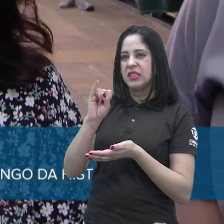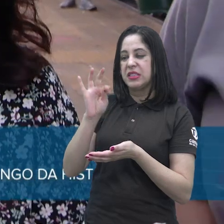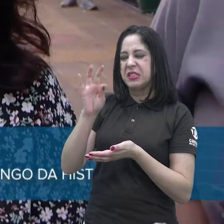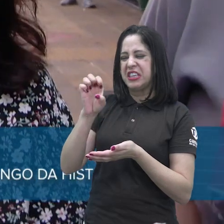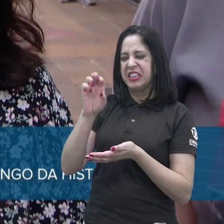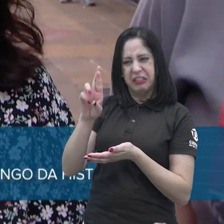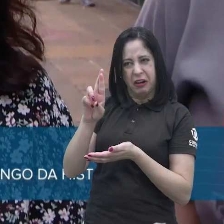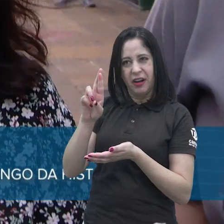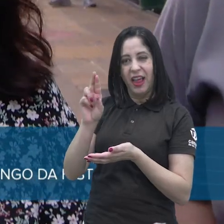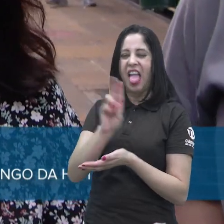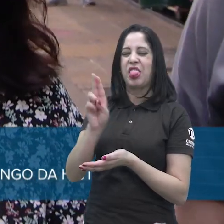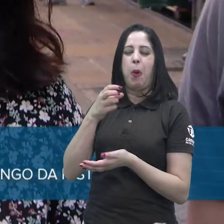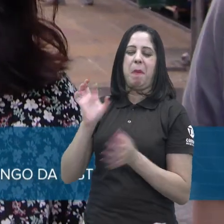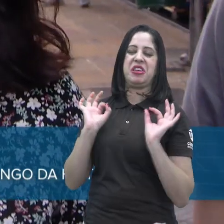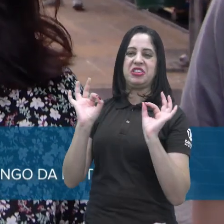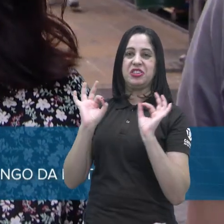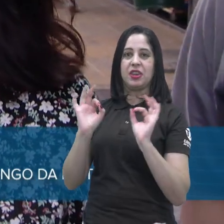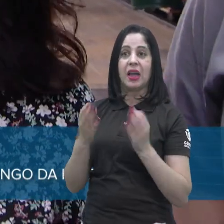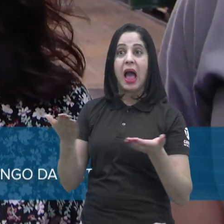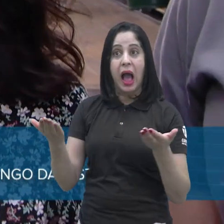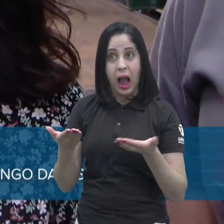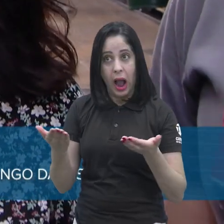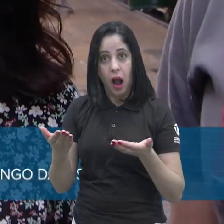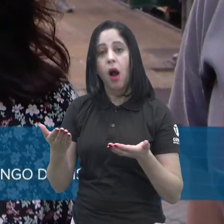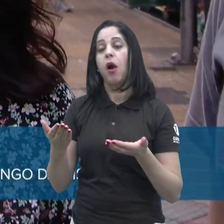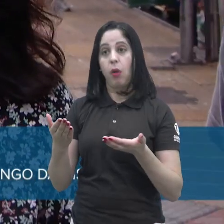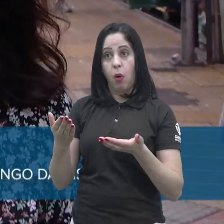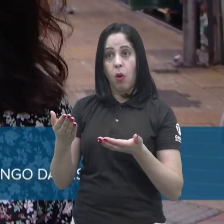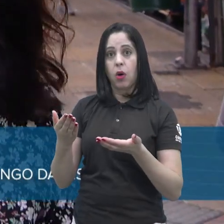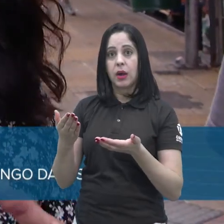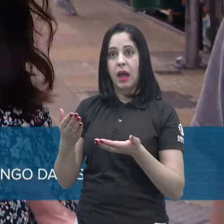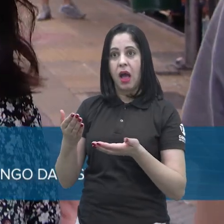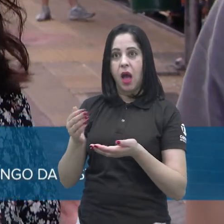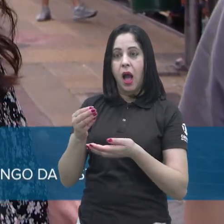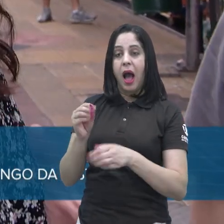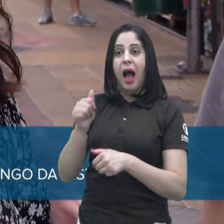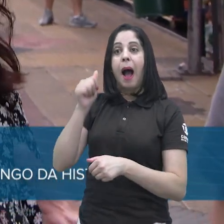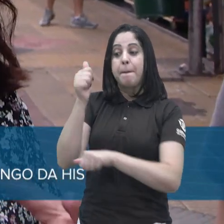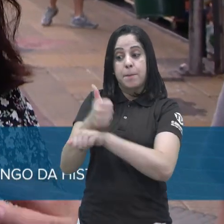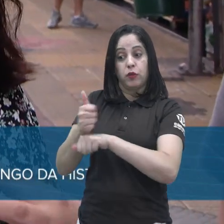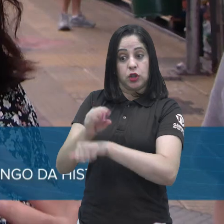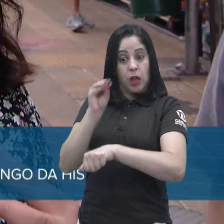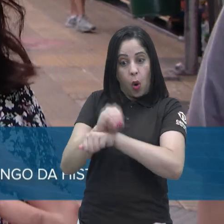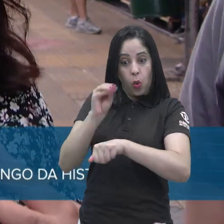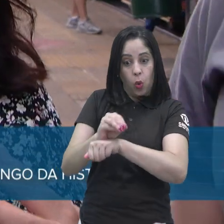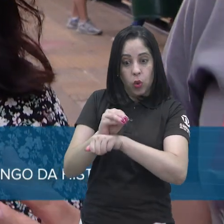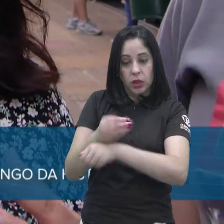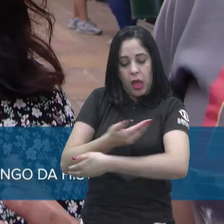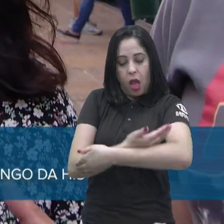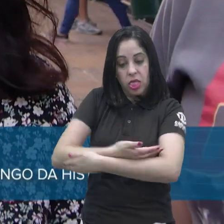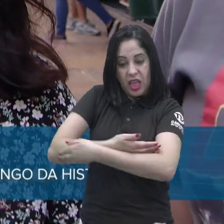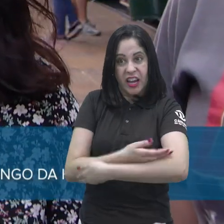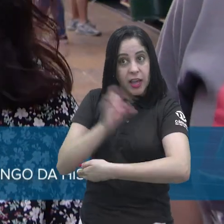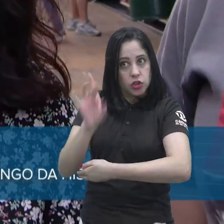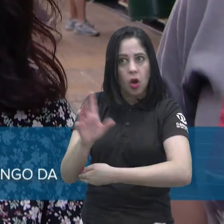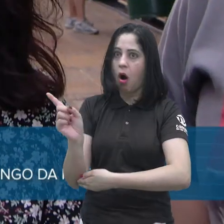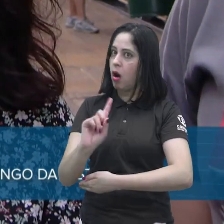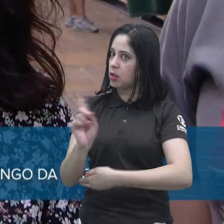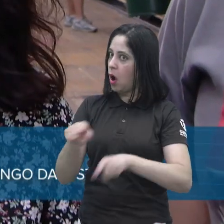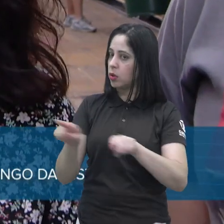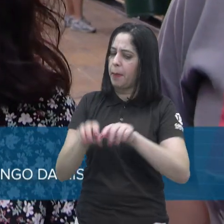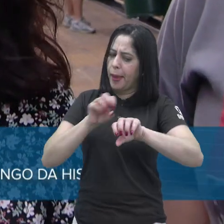tem outras funções, então exige mais qualificação, então não é só mais o cuidado com a criança, então tem a questão